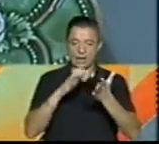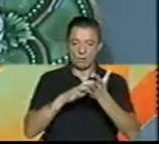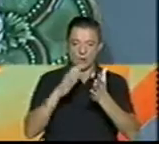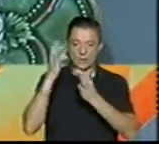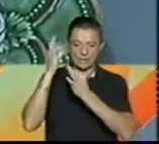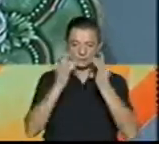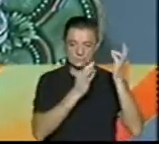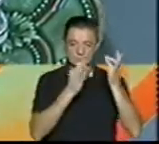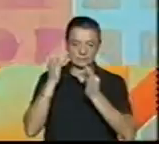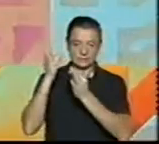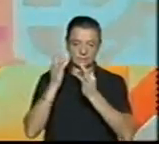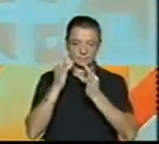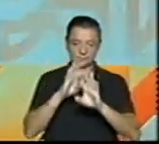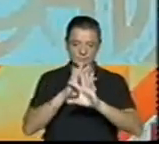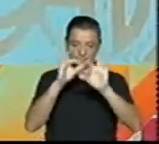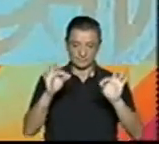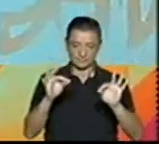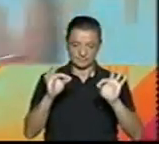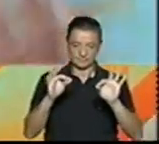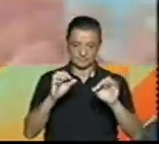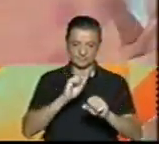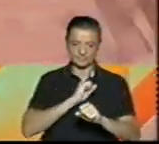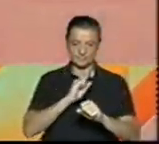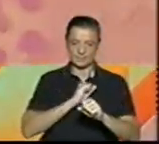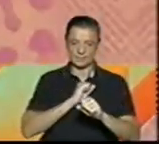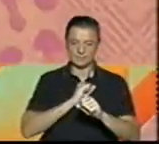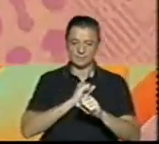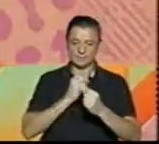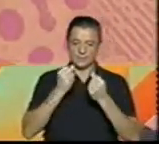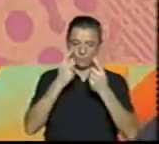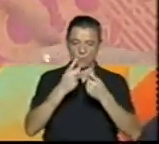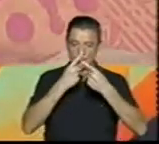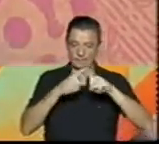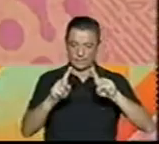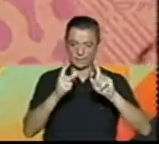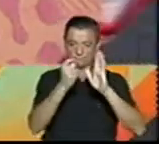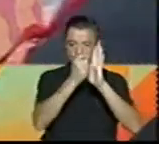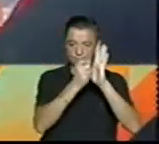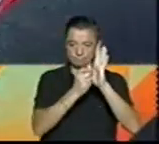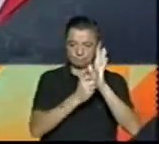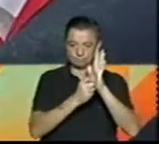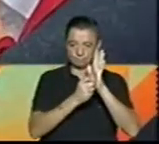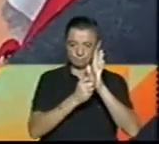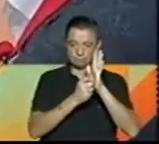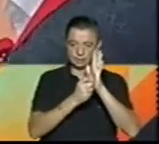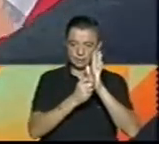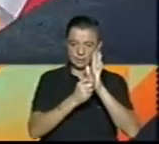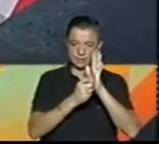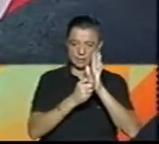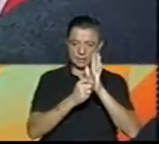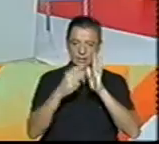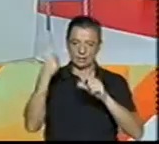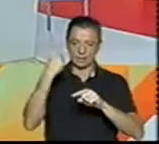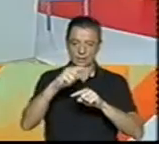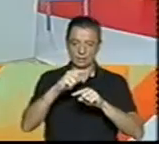eu vou voltar e vou ver se é igual ao meu. Não, é parecido. É um pouquinho diferente. Os ingredientes andam lá próximos, menos um. Menos porque há